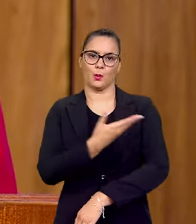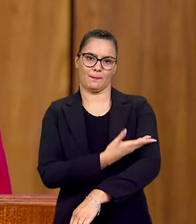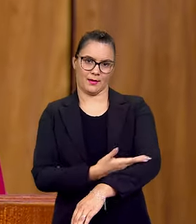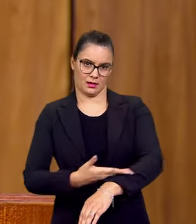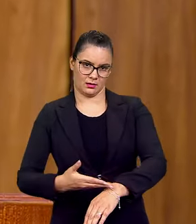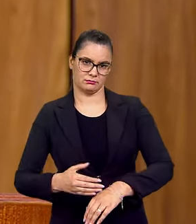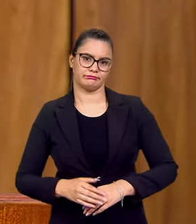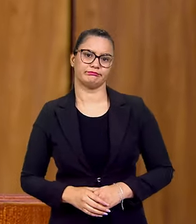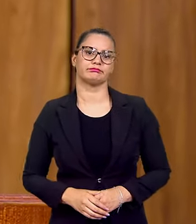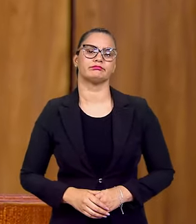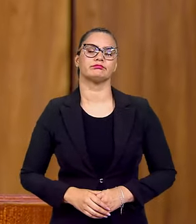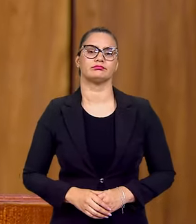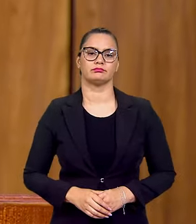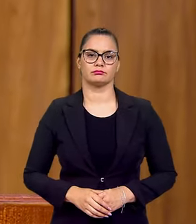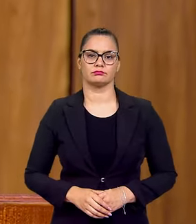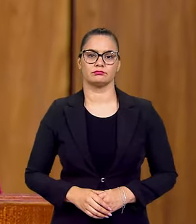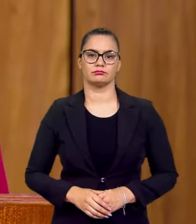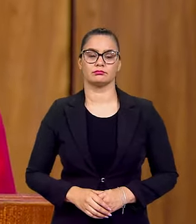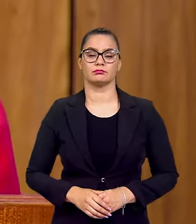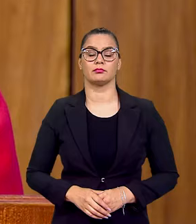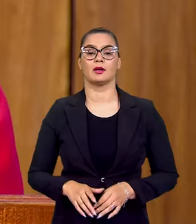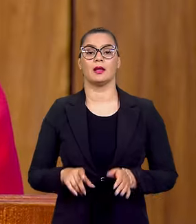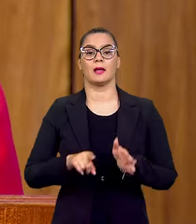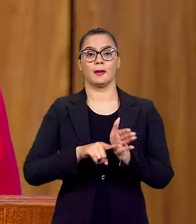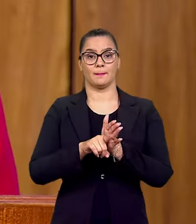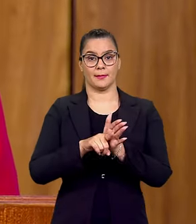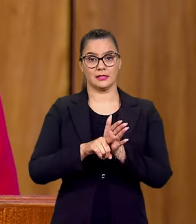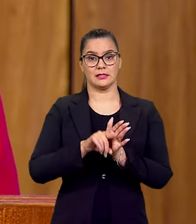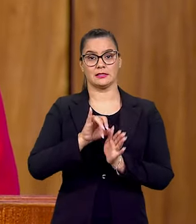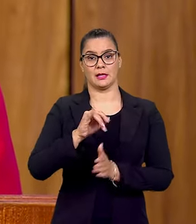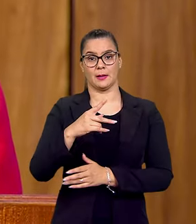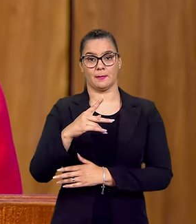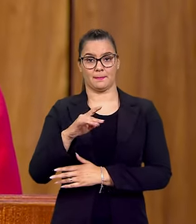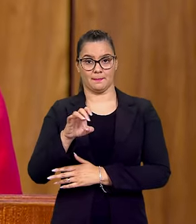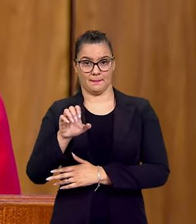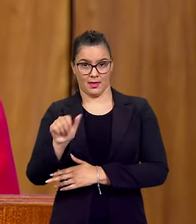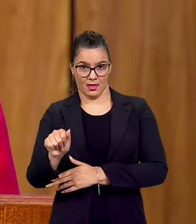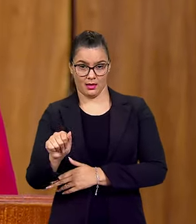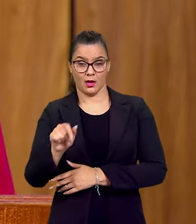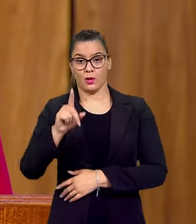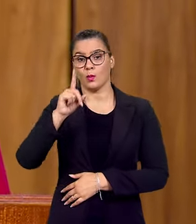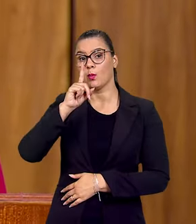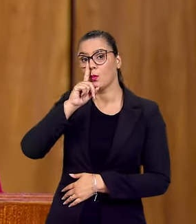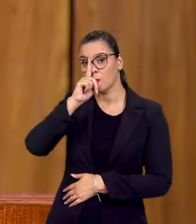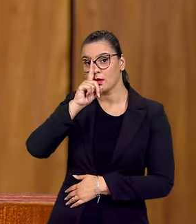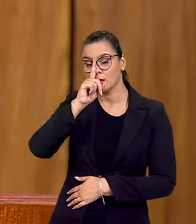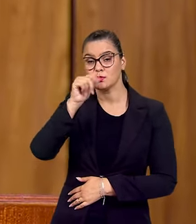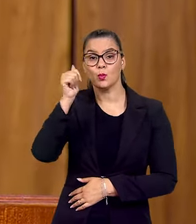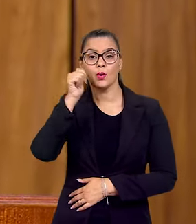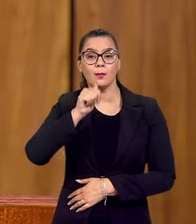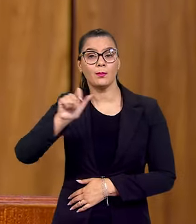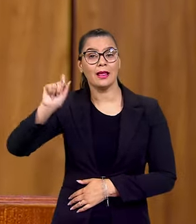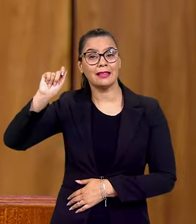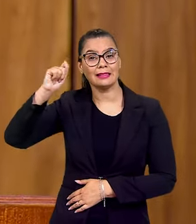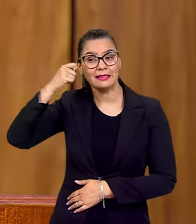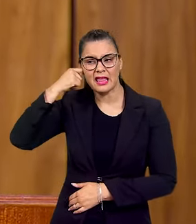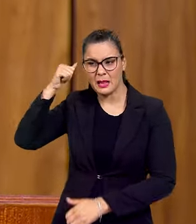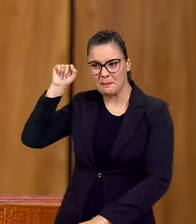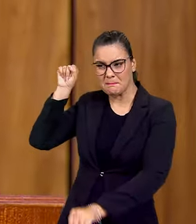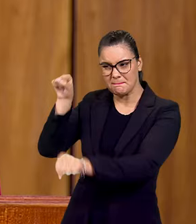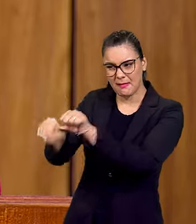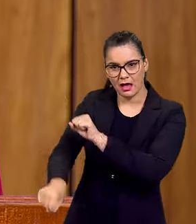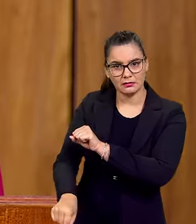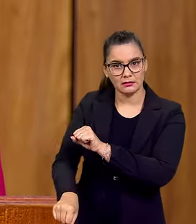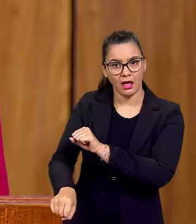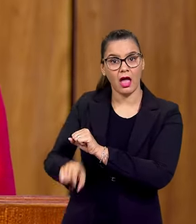38% brancas. Segundo atos da SPEA, BEA de 2021, o risco relativo de uma mulher